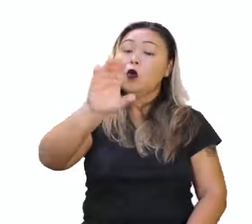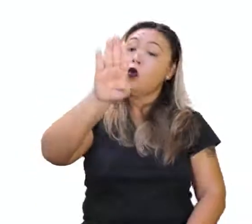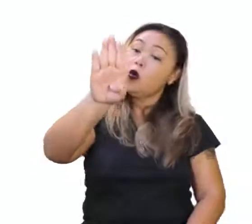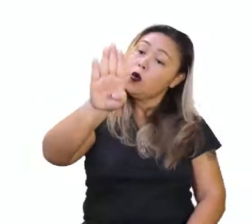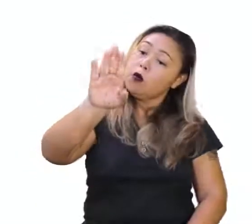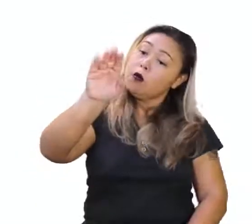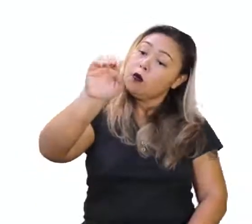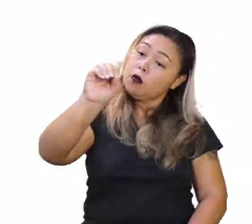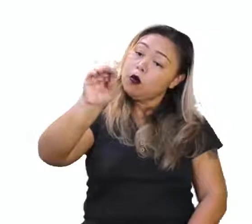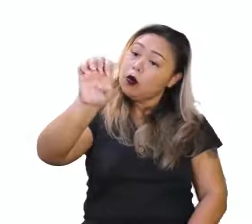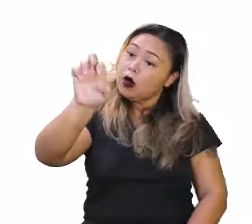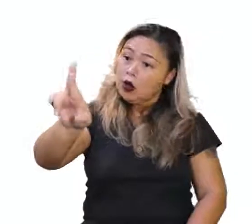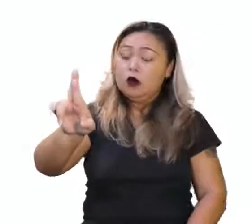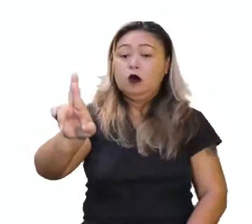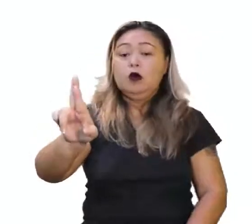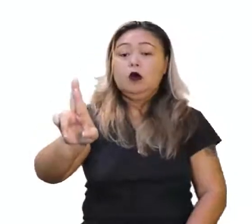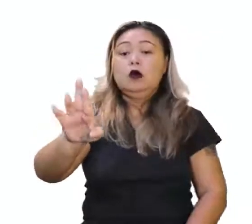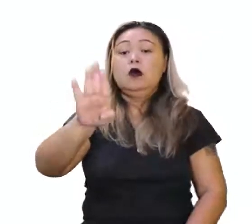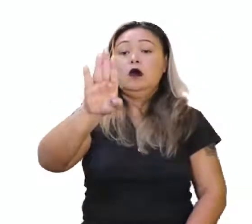Boer,